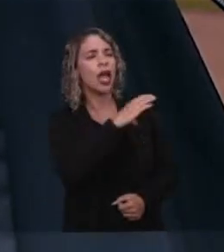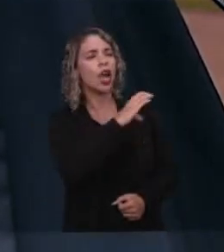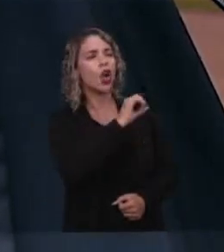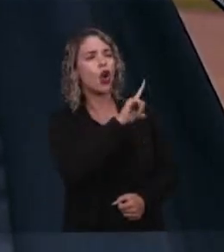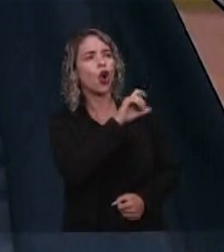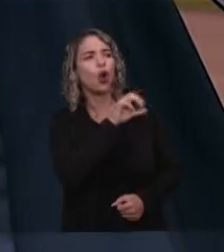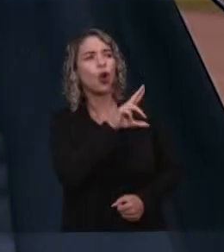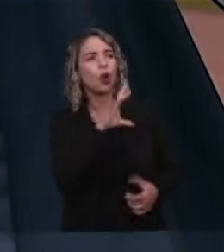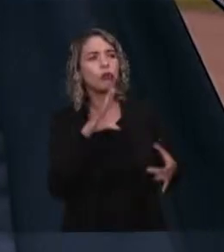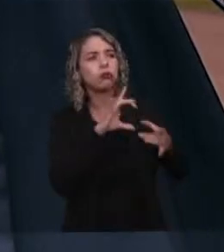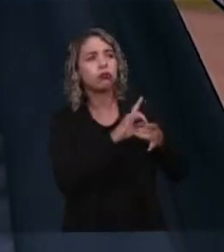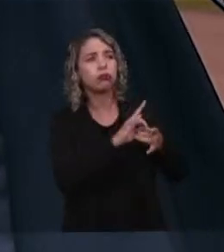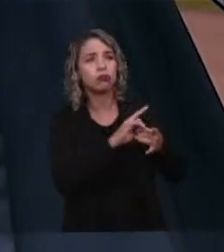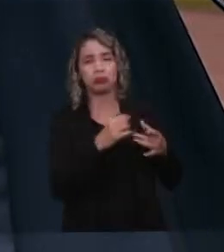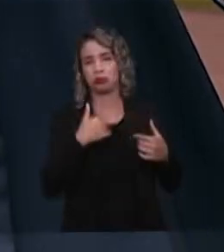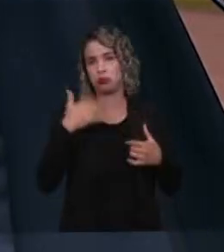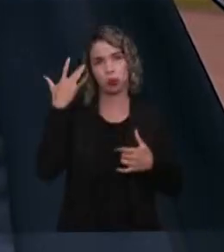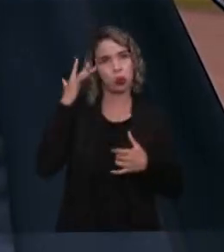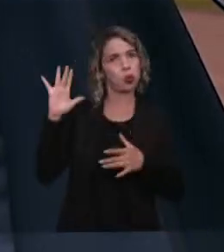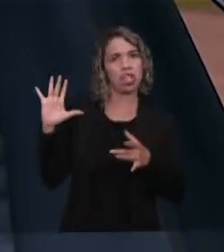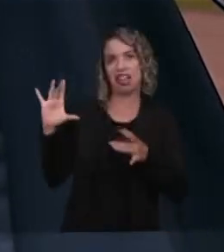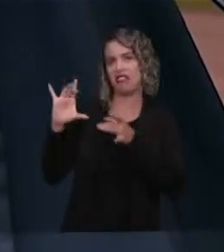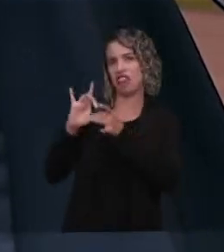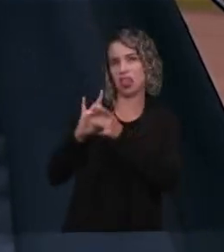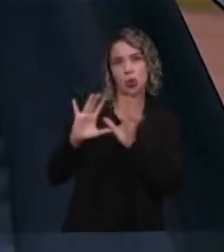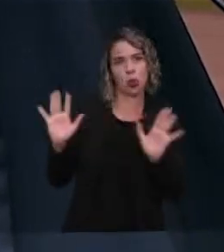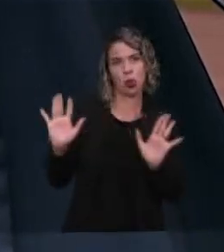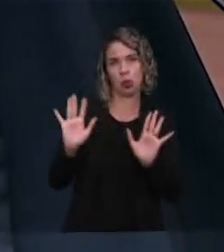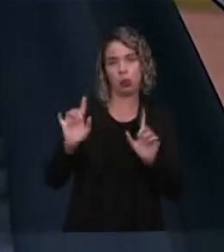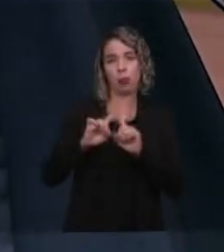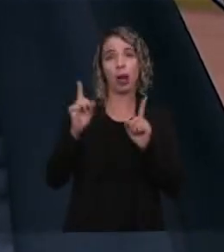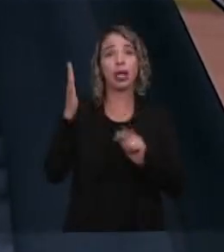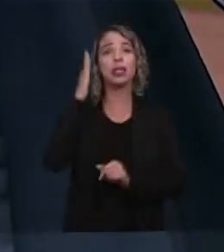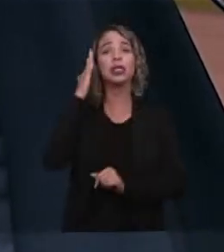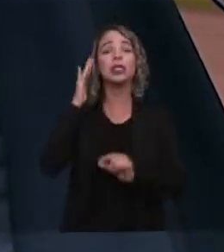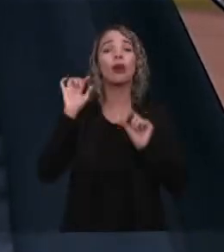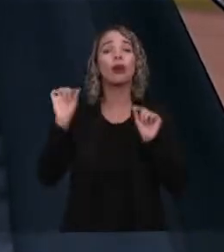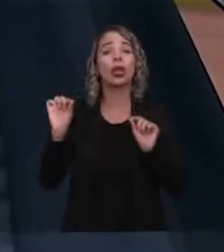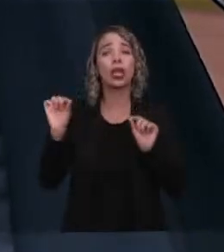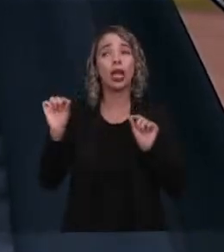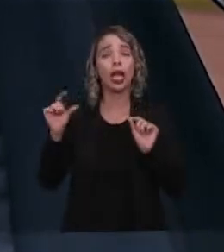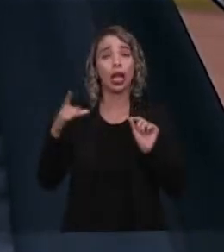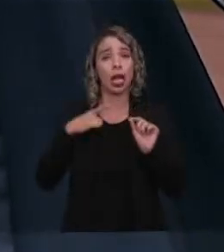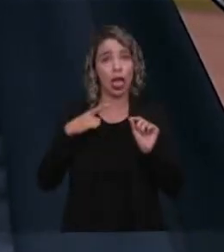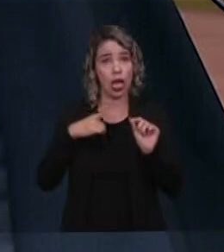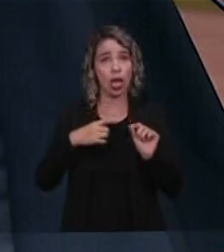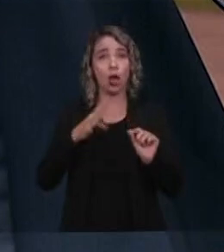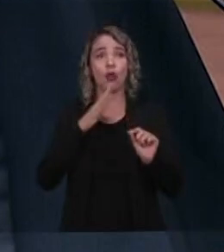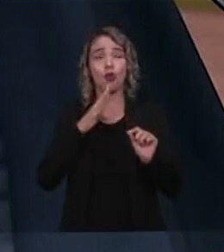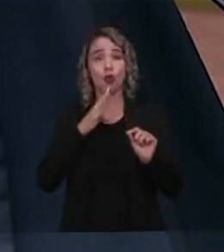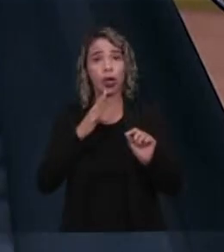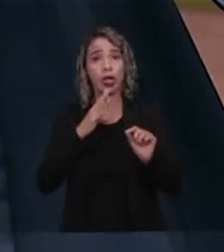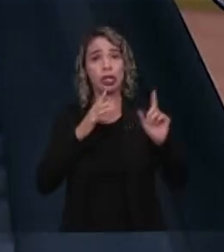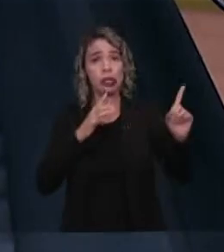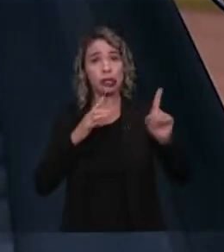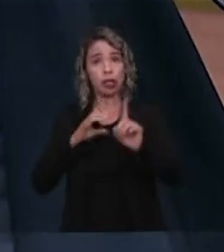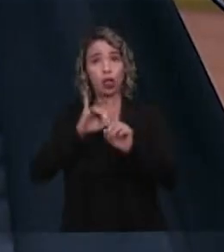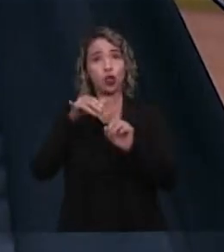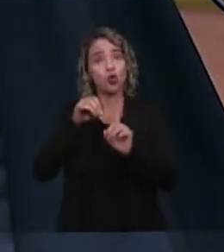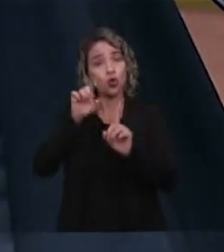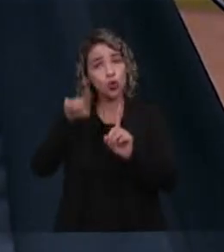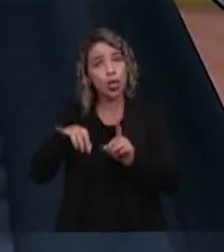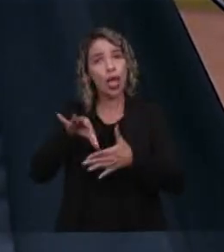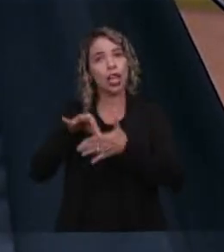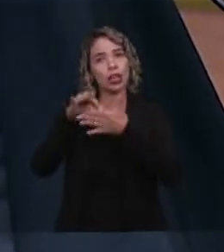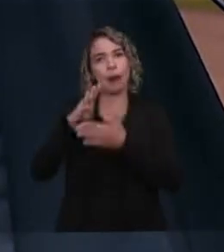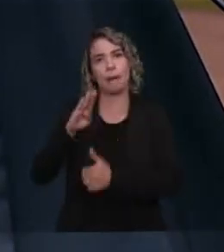Collor? Colaborador. O vínculo com Collor eu não sei. O que eu sei é que me foi apresentado por Pedro Paulo o senhor José Zonis como pessoa